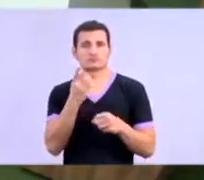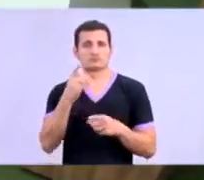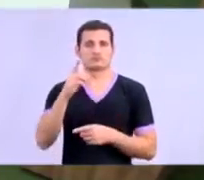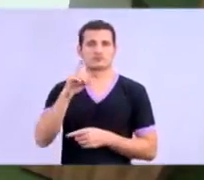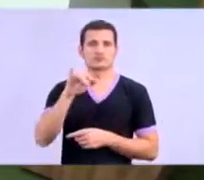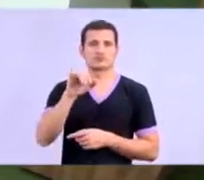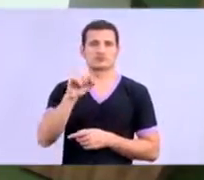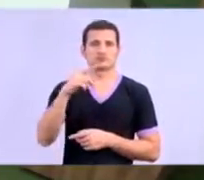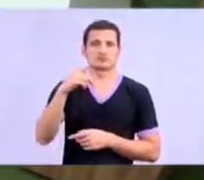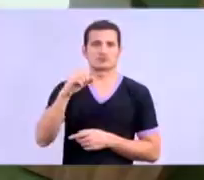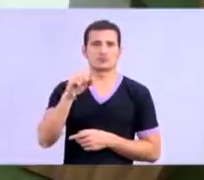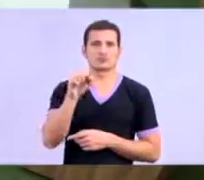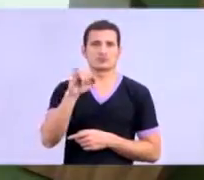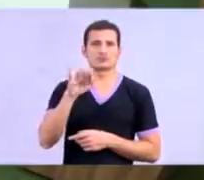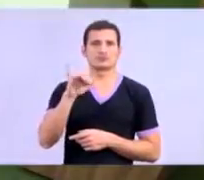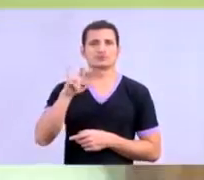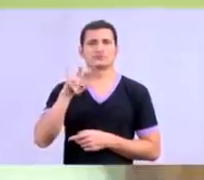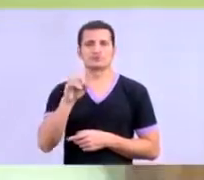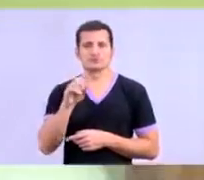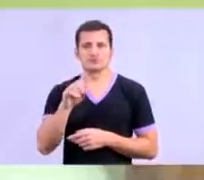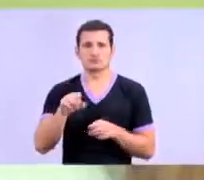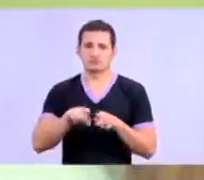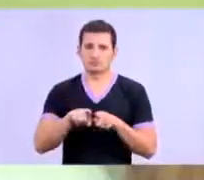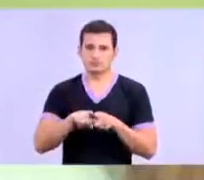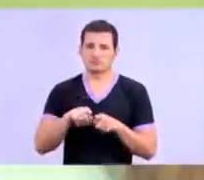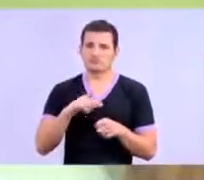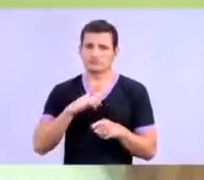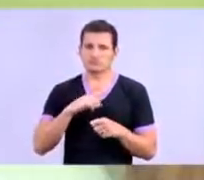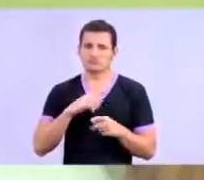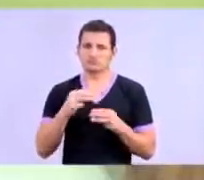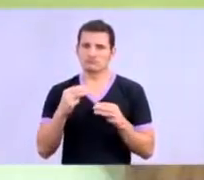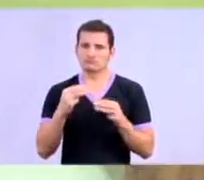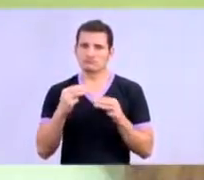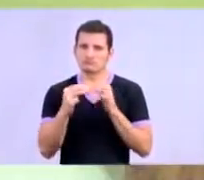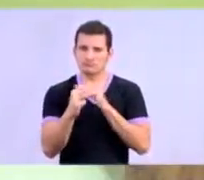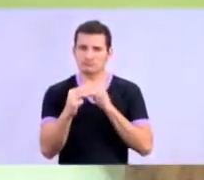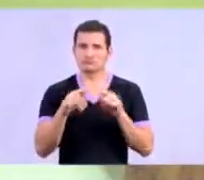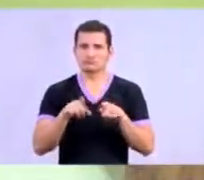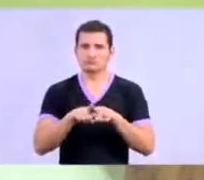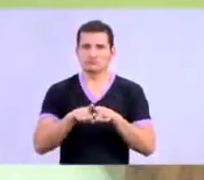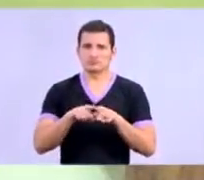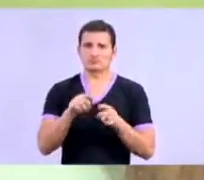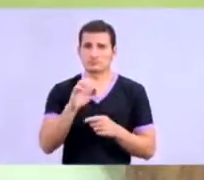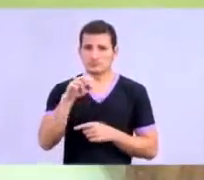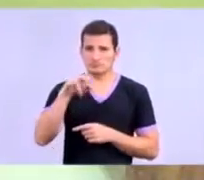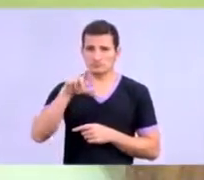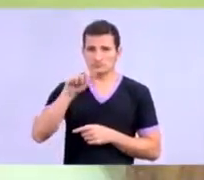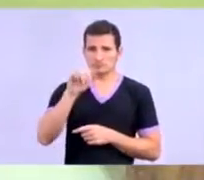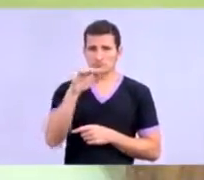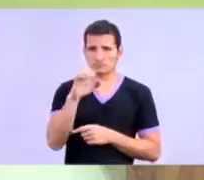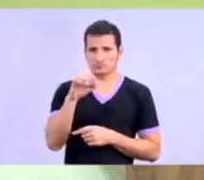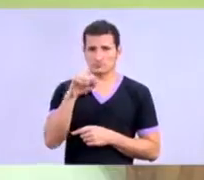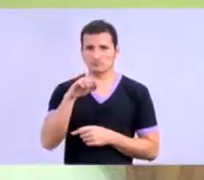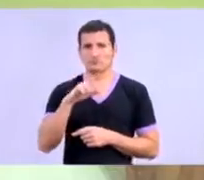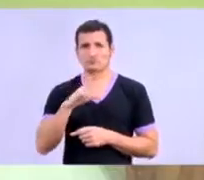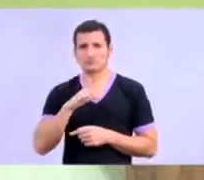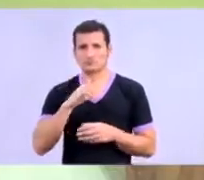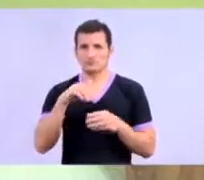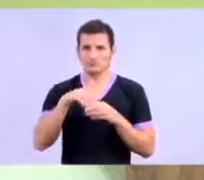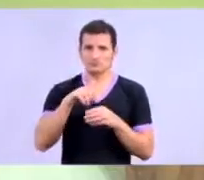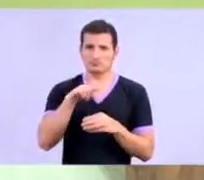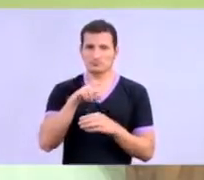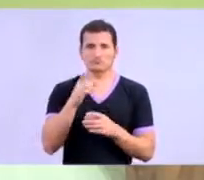Perfeito. Identificar também a mensagem. Além do dispositivo, a camada 2, que é a camada de enlace, ela também